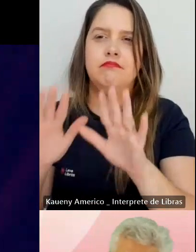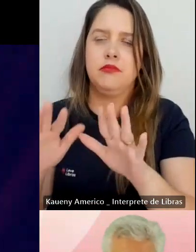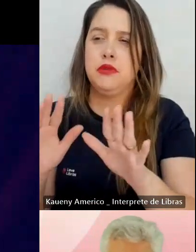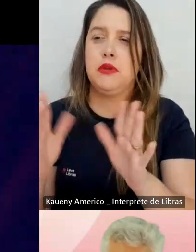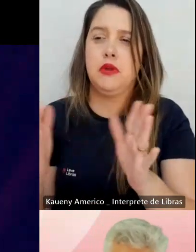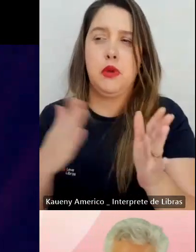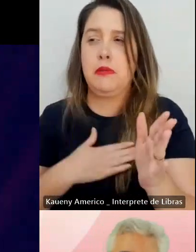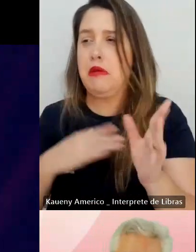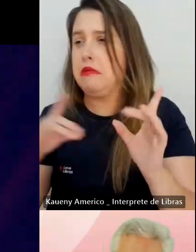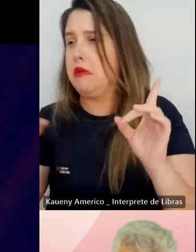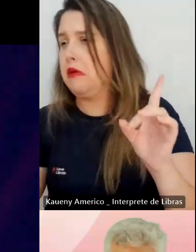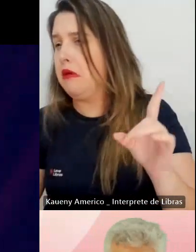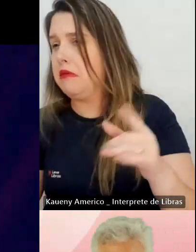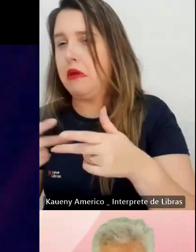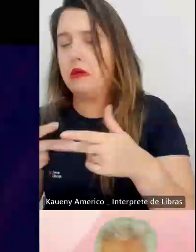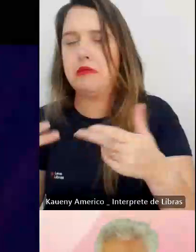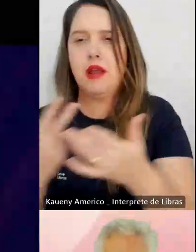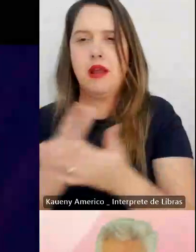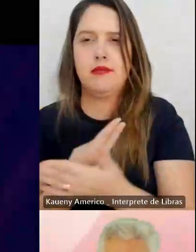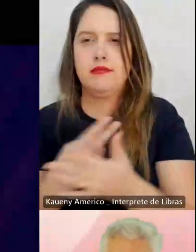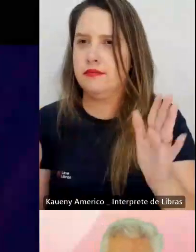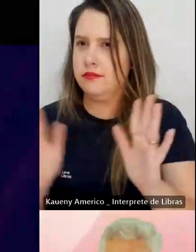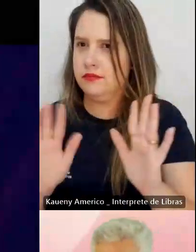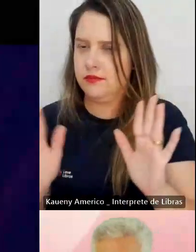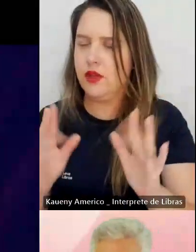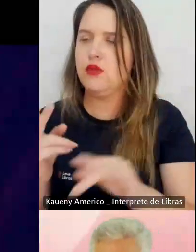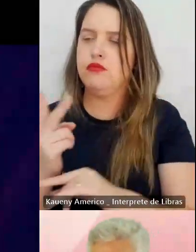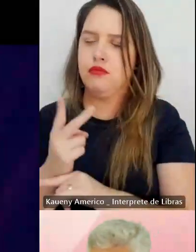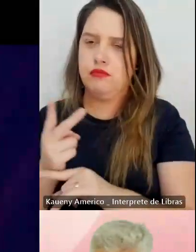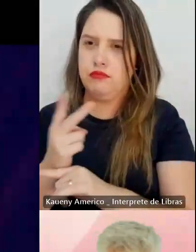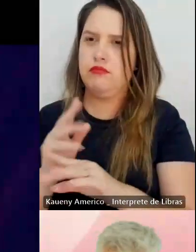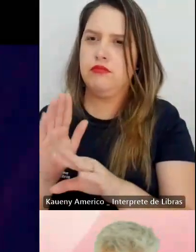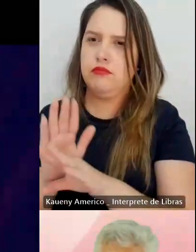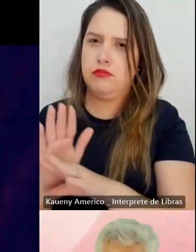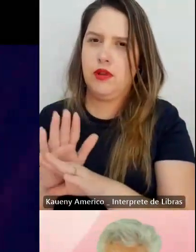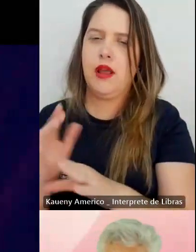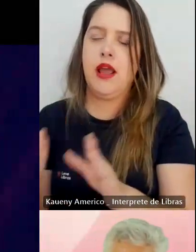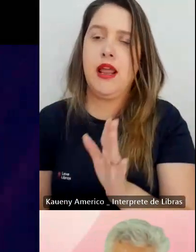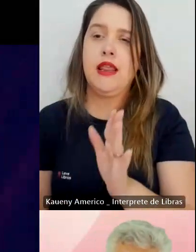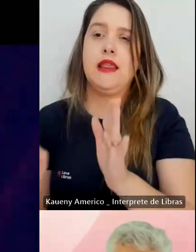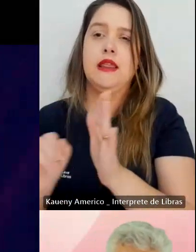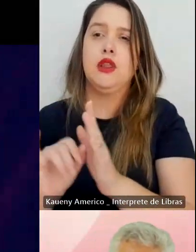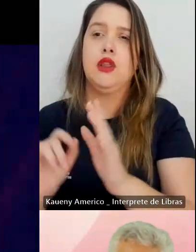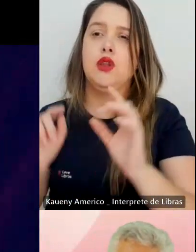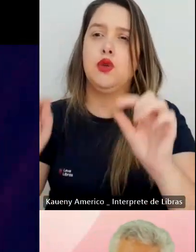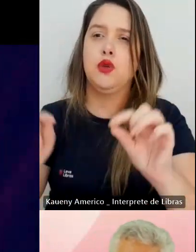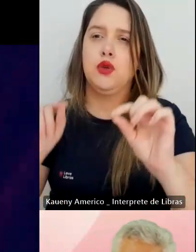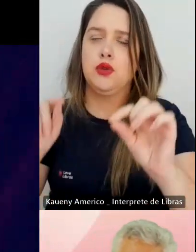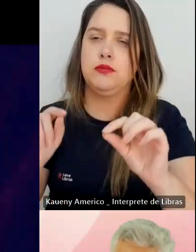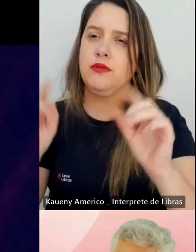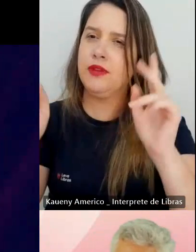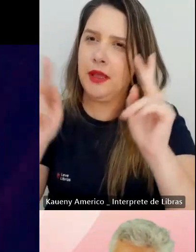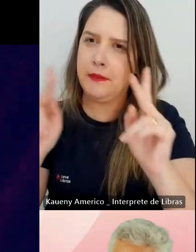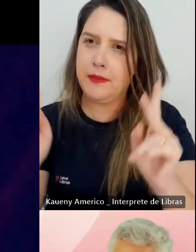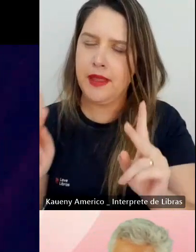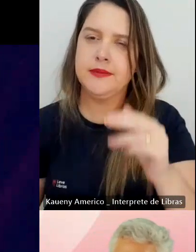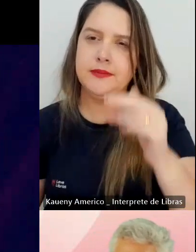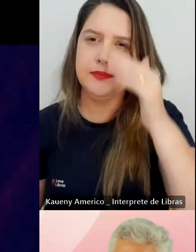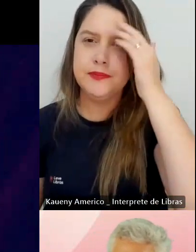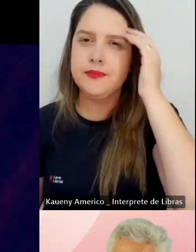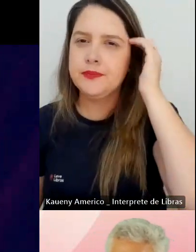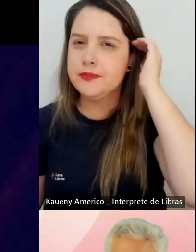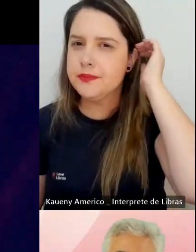tem algo errado, mas vou procurar ajuda para identificar o que é e poder ficar em paz. Aqui o número 5